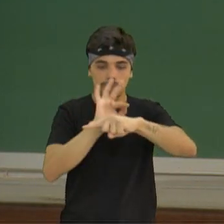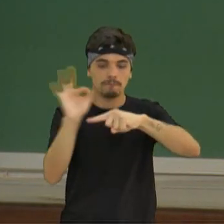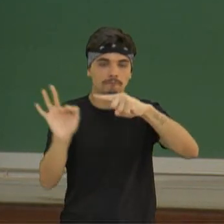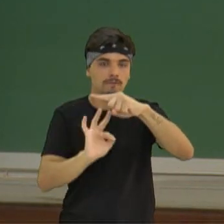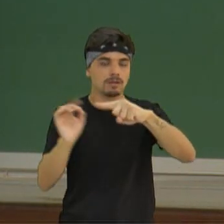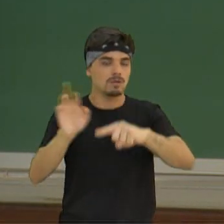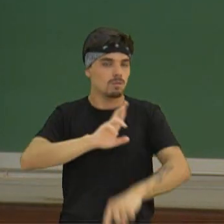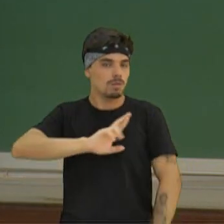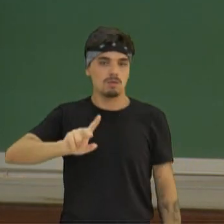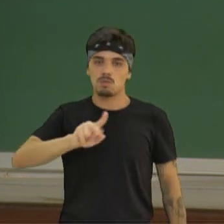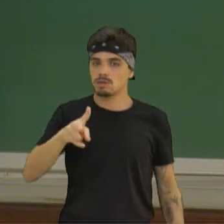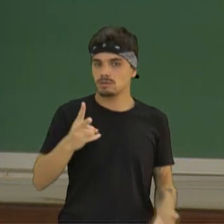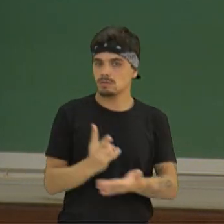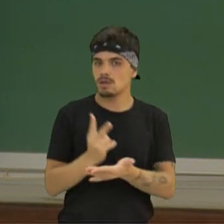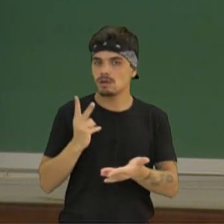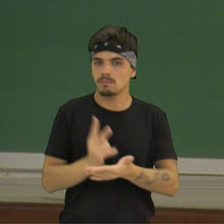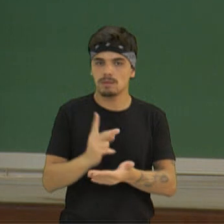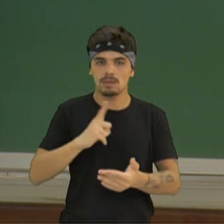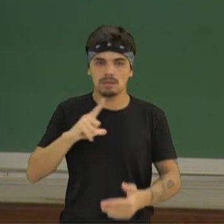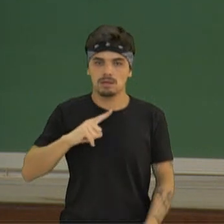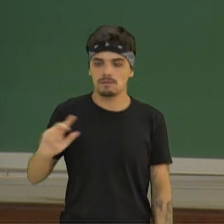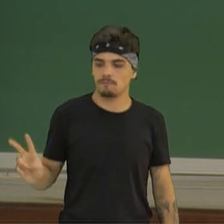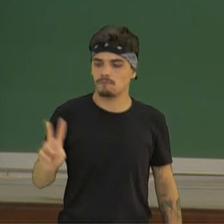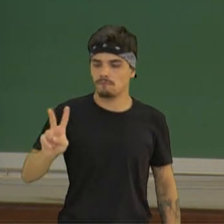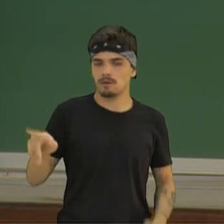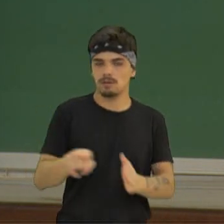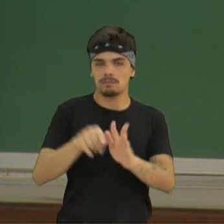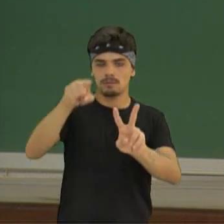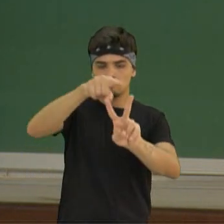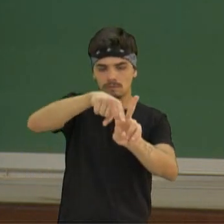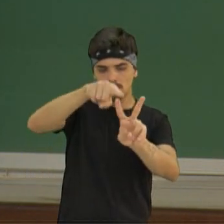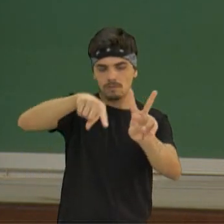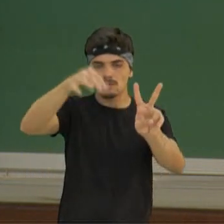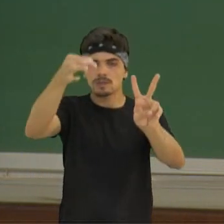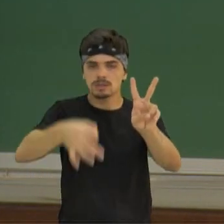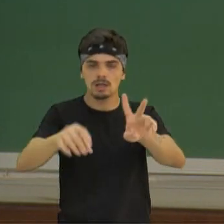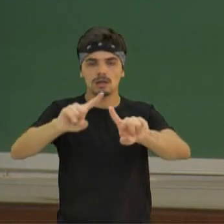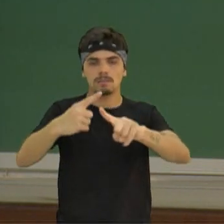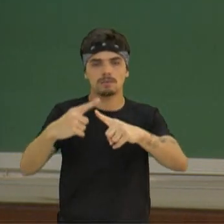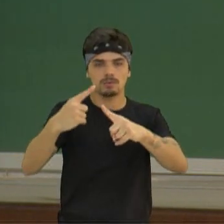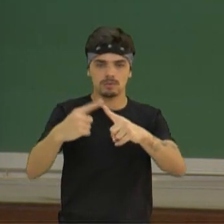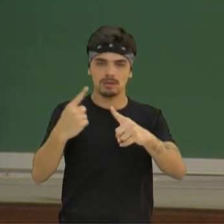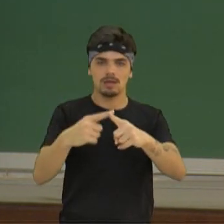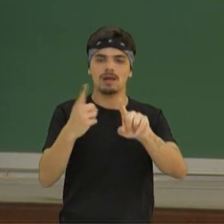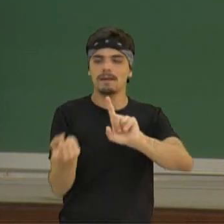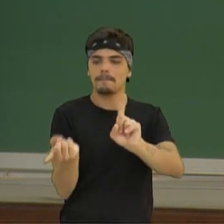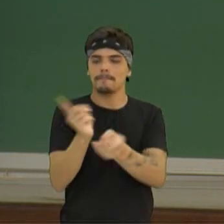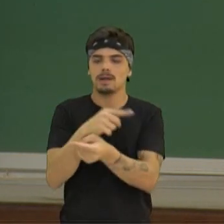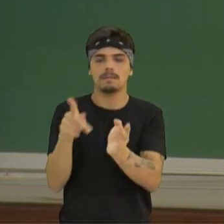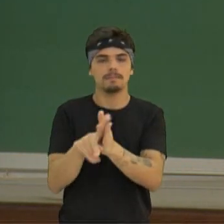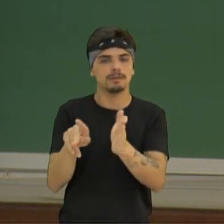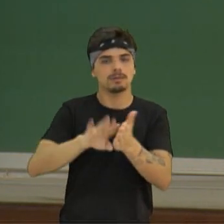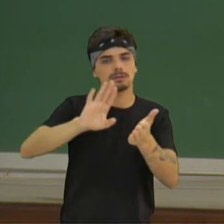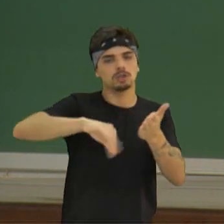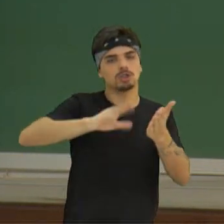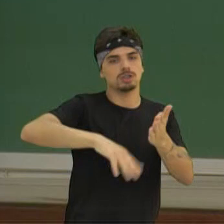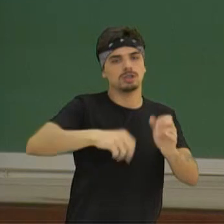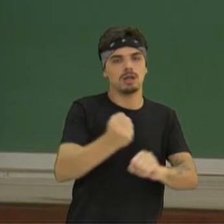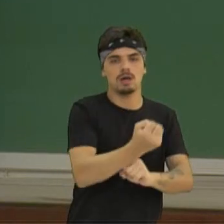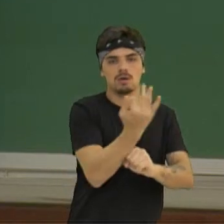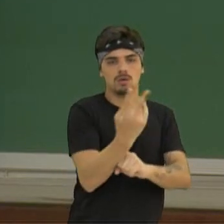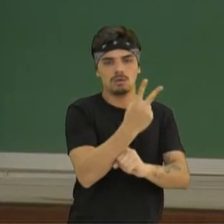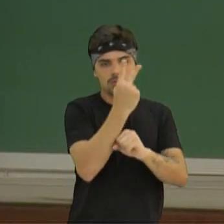nem sempre vai ter os valores ali de raiz exata, porque a operação inversa de tirar o quadrado